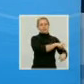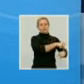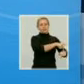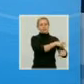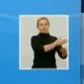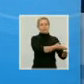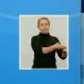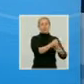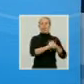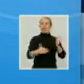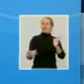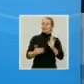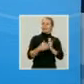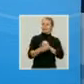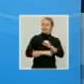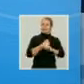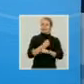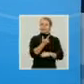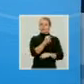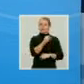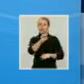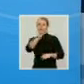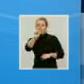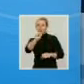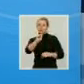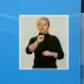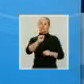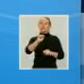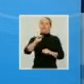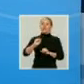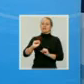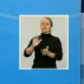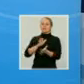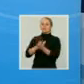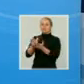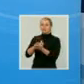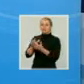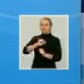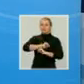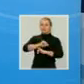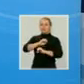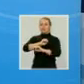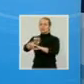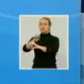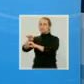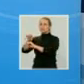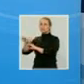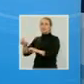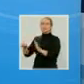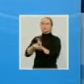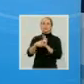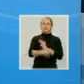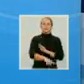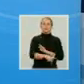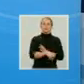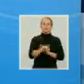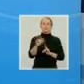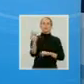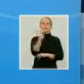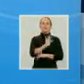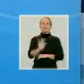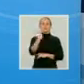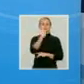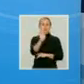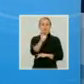Até 2008, a produção e a distribuição dos livros em braile ficava a cargo da Fundação Dorina Noil, em São